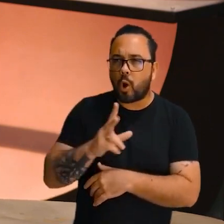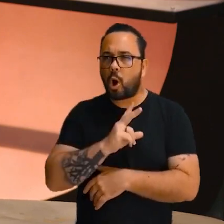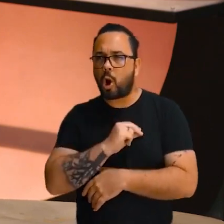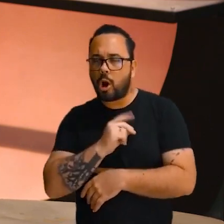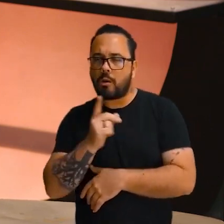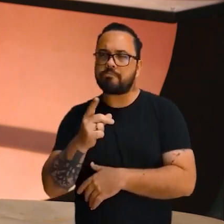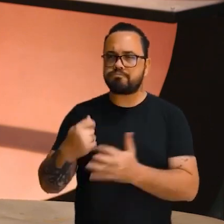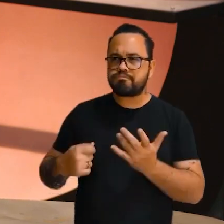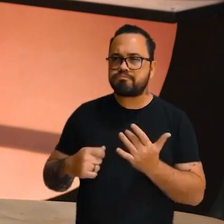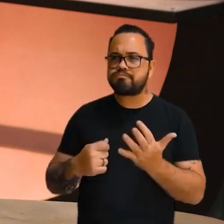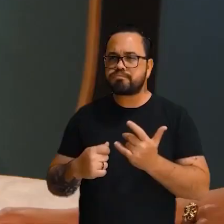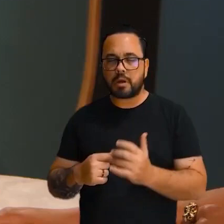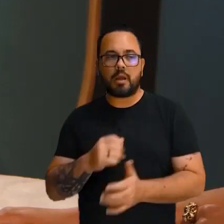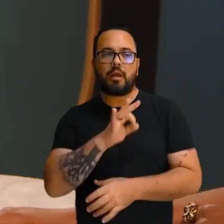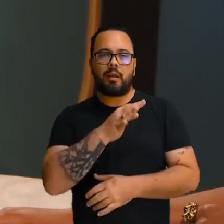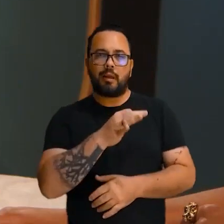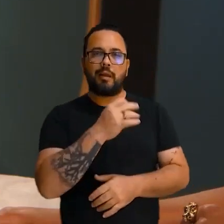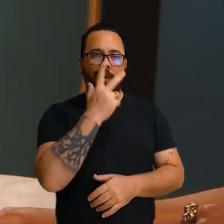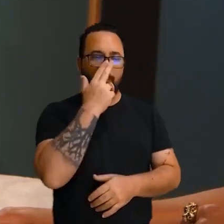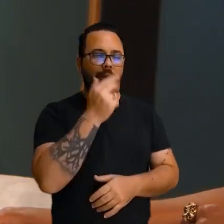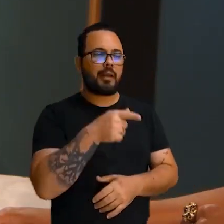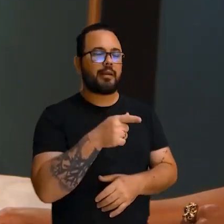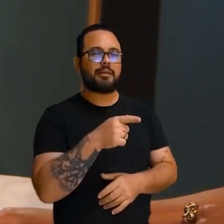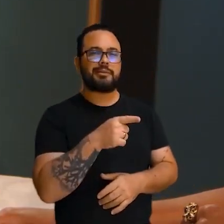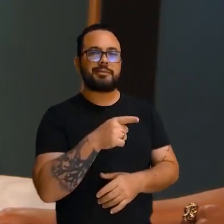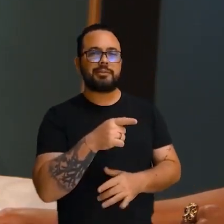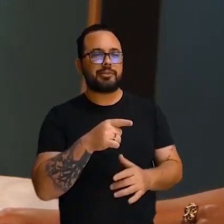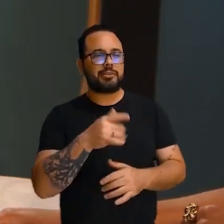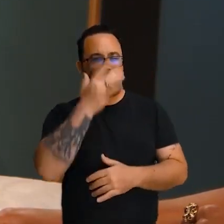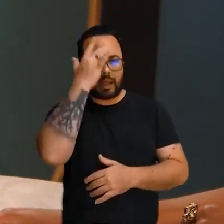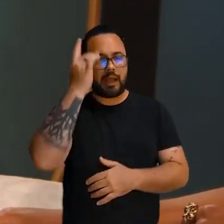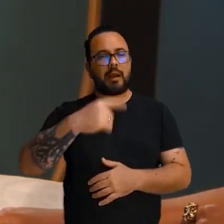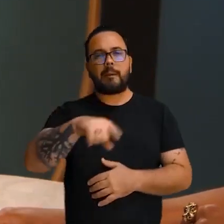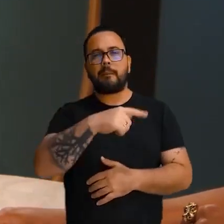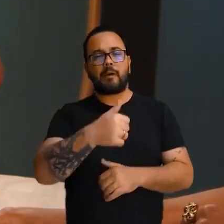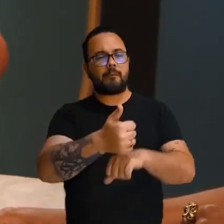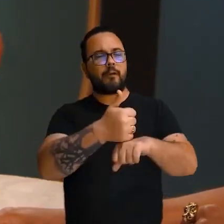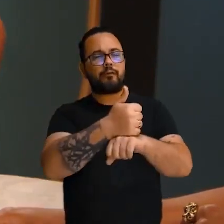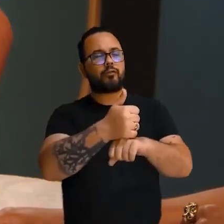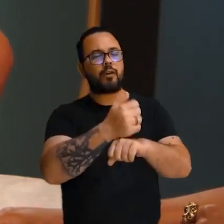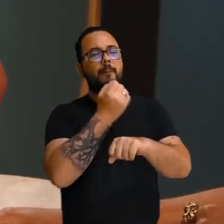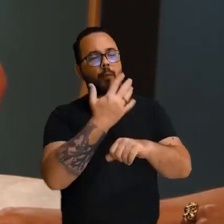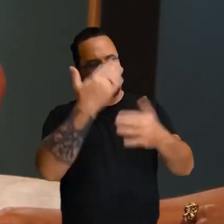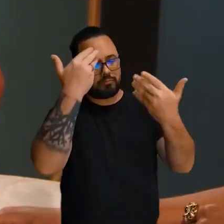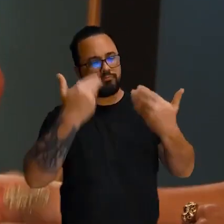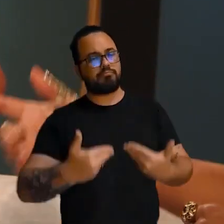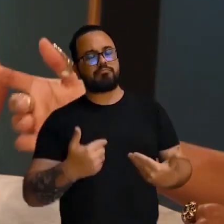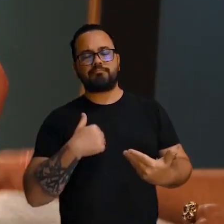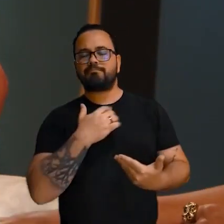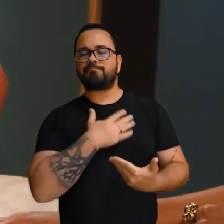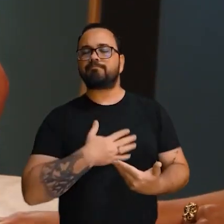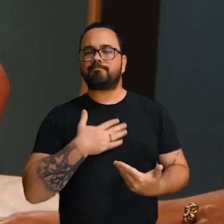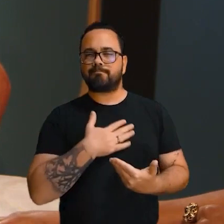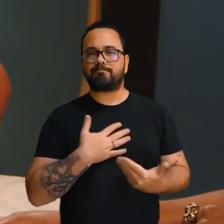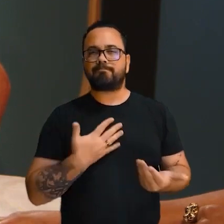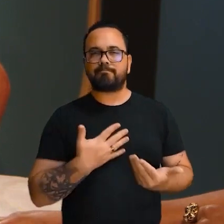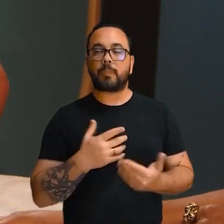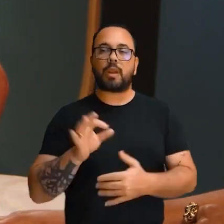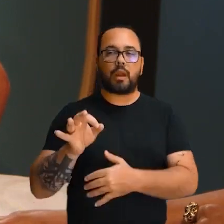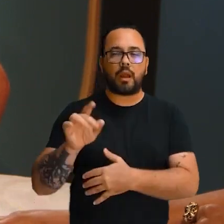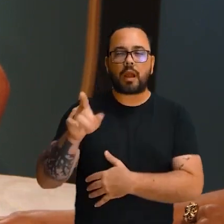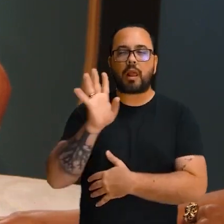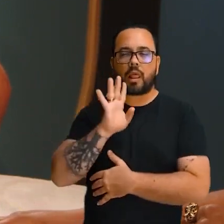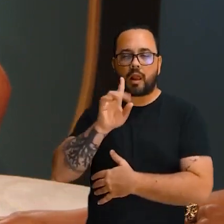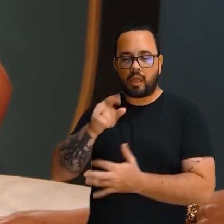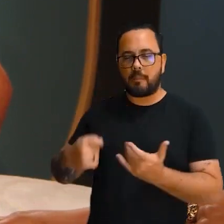né, uau. É, tirar a faixa preta pra esses caras é legal, né? É. Assim, ser elogiado pelo Arismar, pô, caramba, exatamente, que legal, pô, que sacada, né? Desse acorde, é, boa,